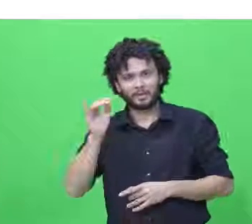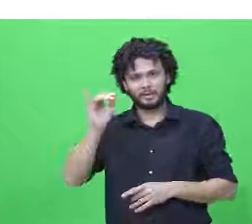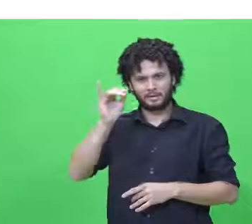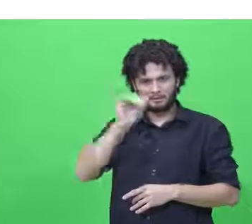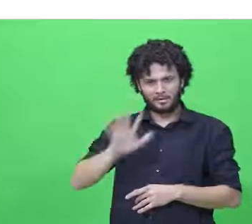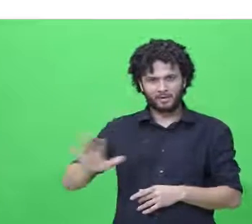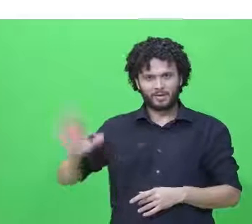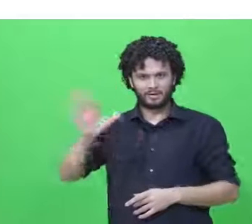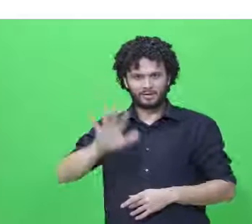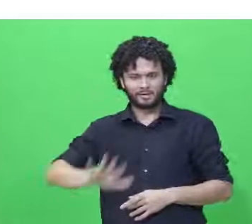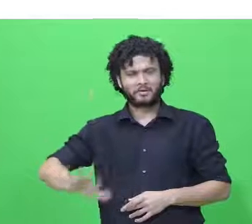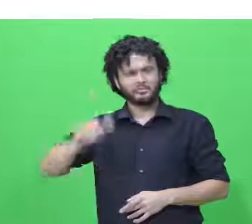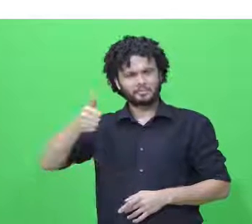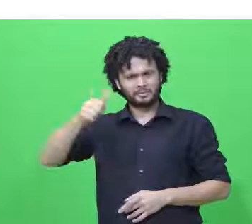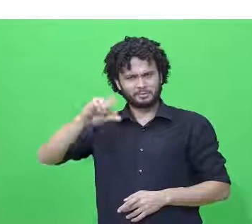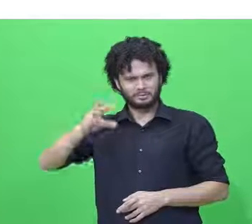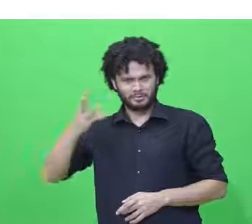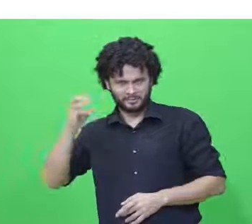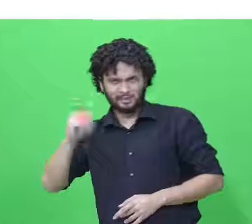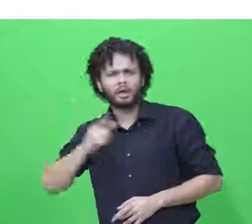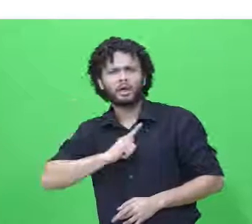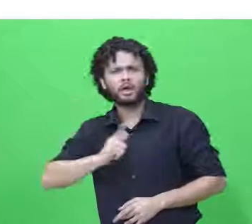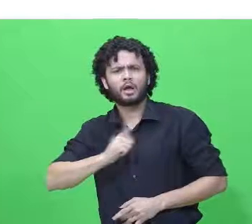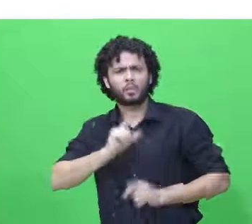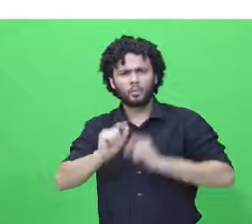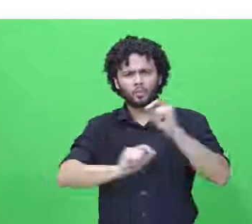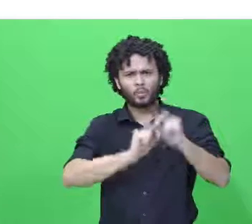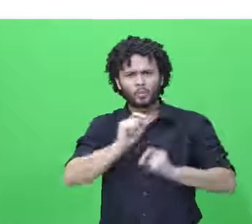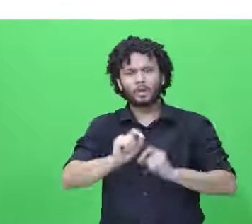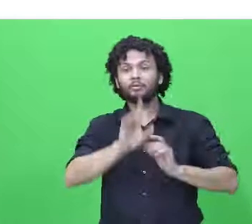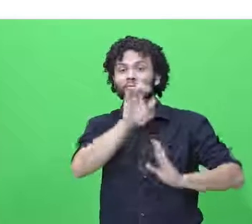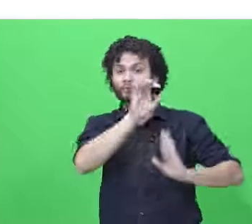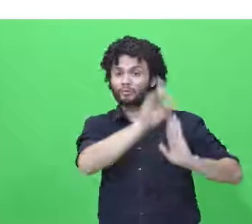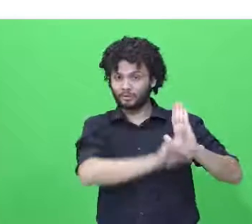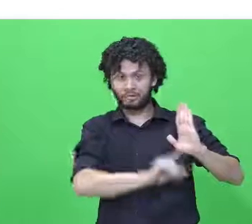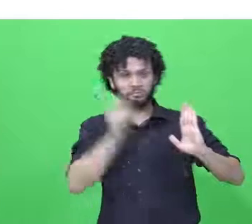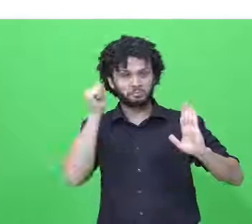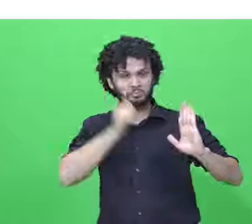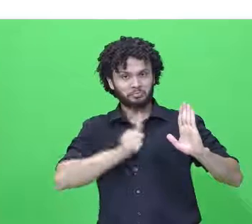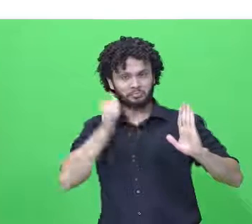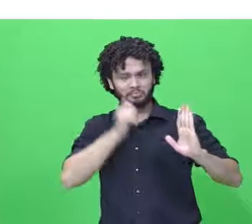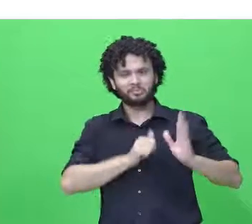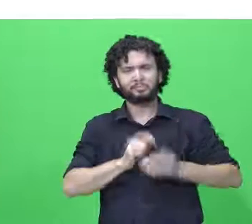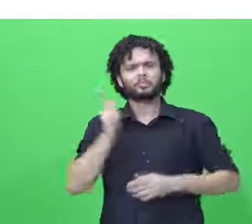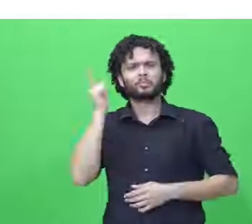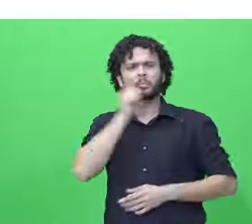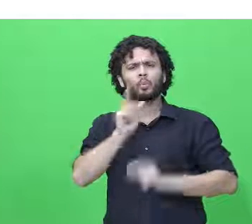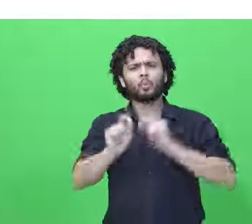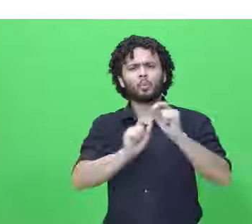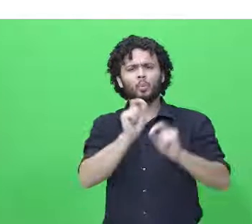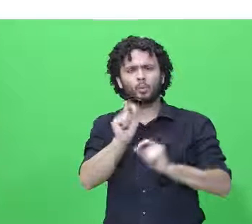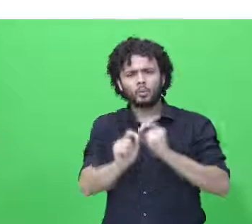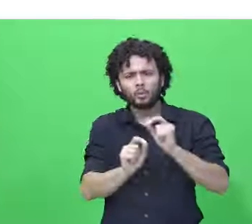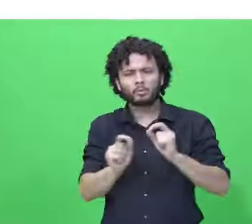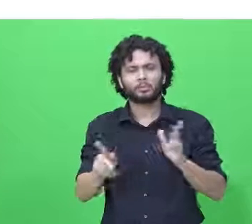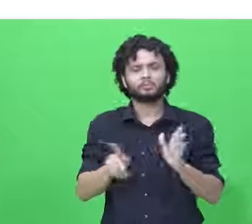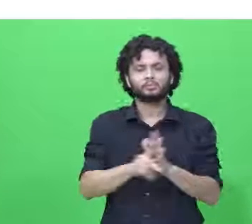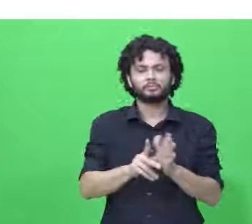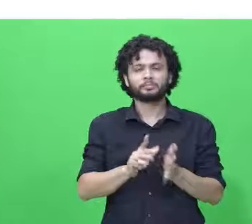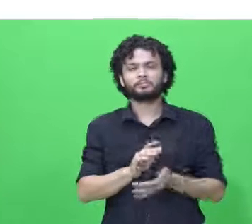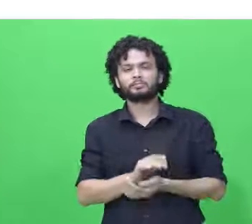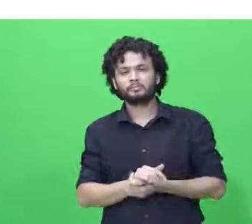década de 1930, há uma crítica à conquista de um direito pelas mulheres, relacionado com a,